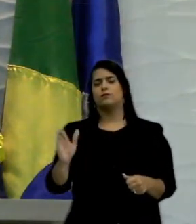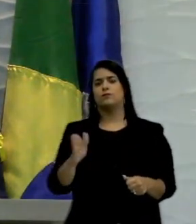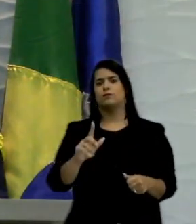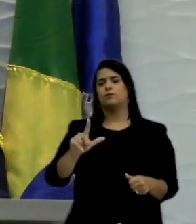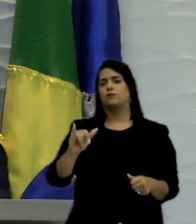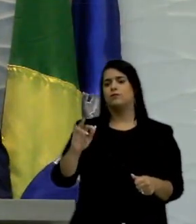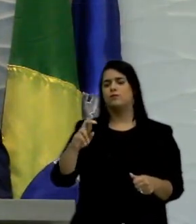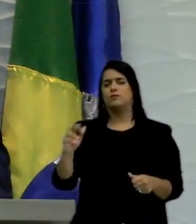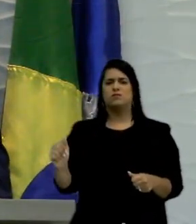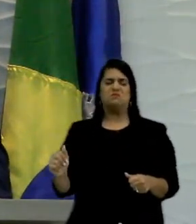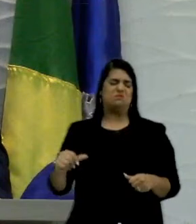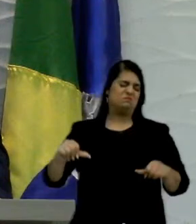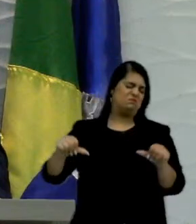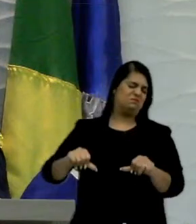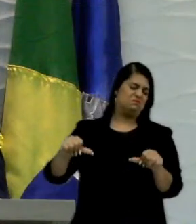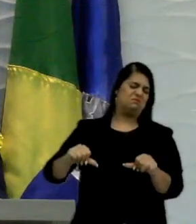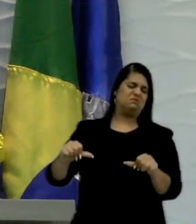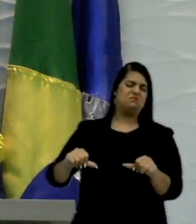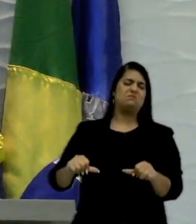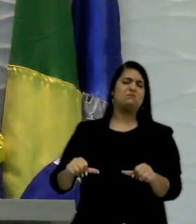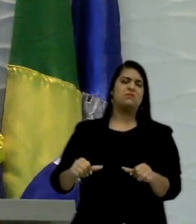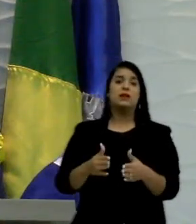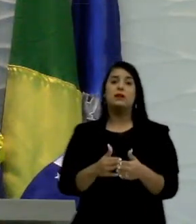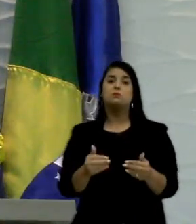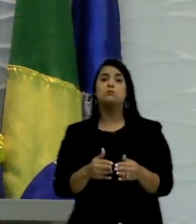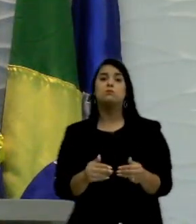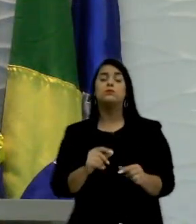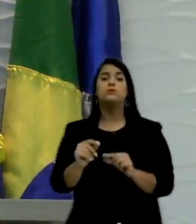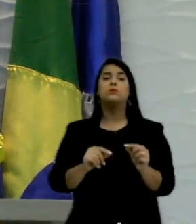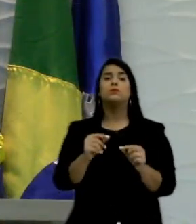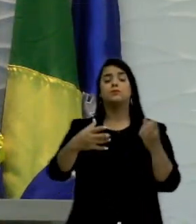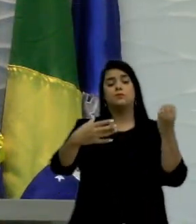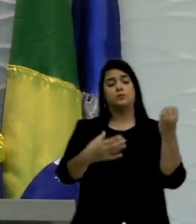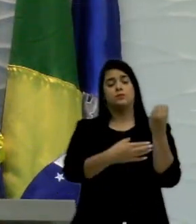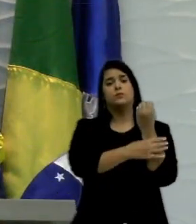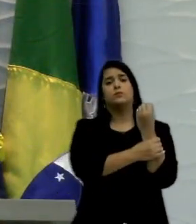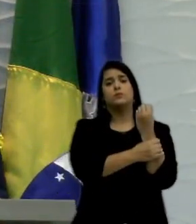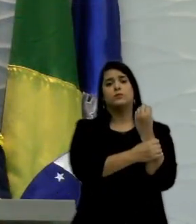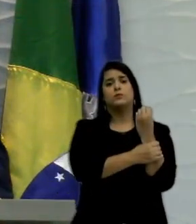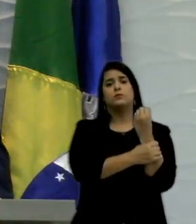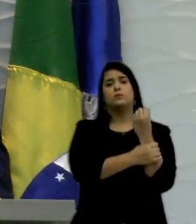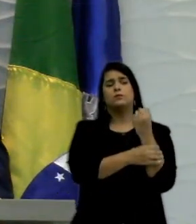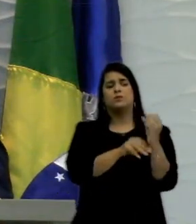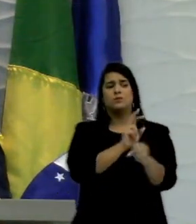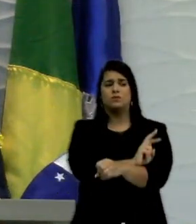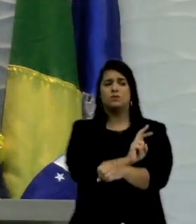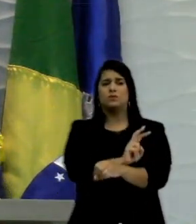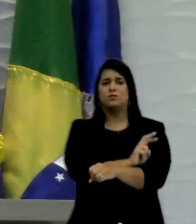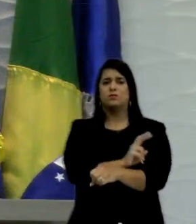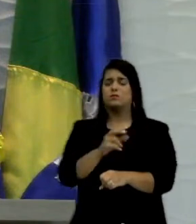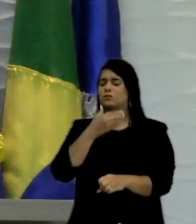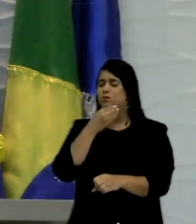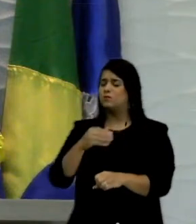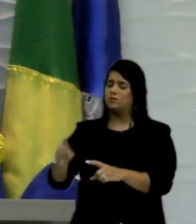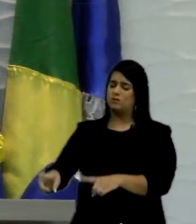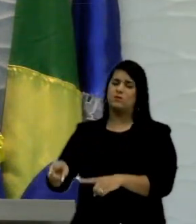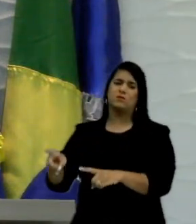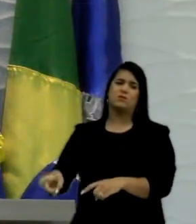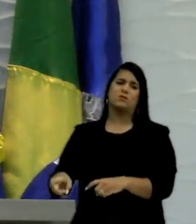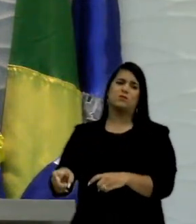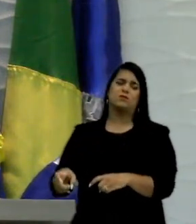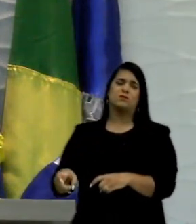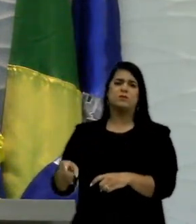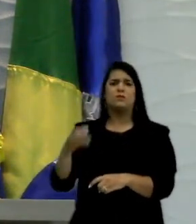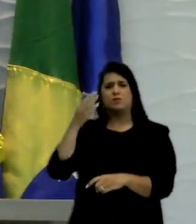um requerimento pedindo para que a gente pudesse dar um apoio na segurança do homem da zona rural. Nós temos a metade do nosso povo morando na zona